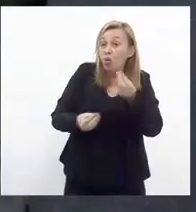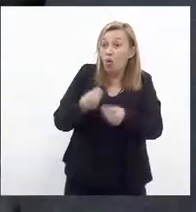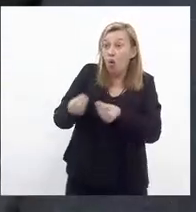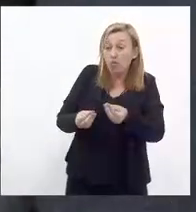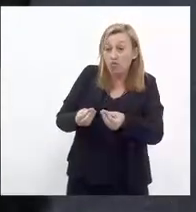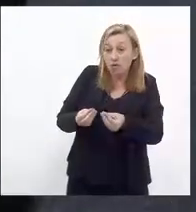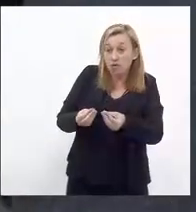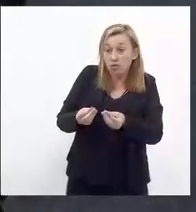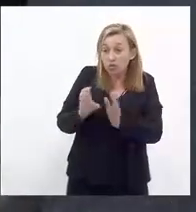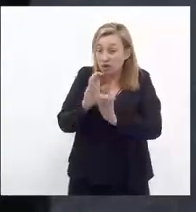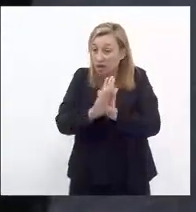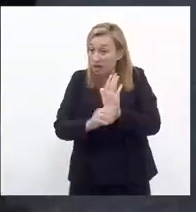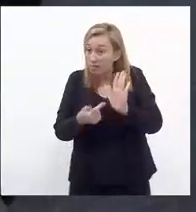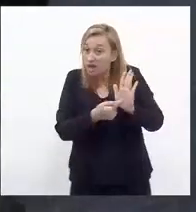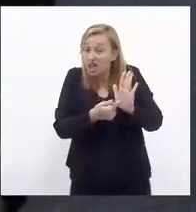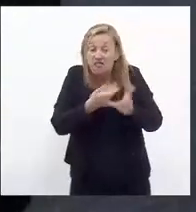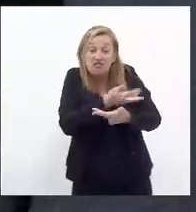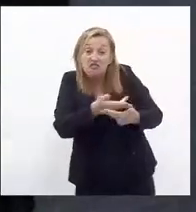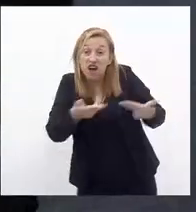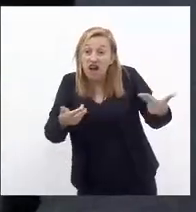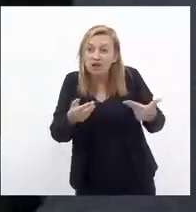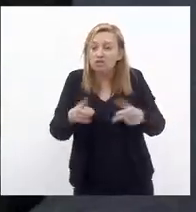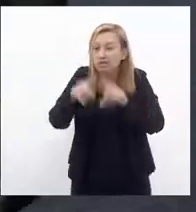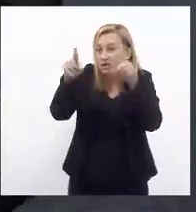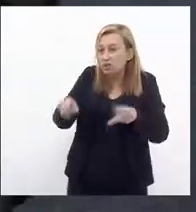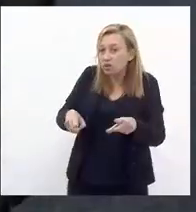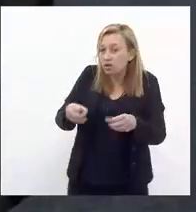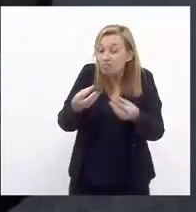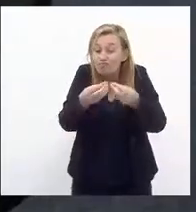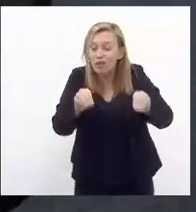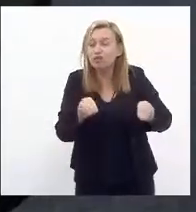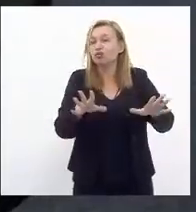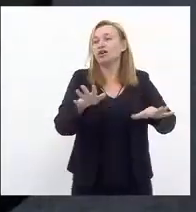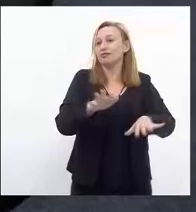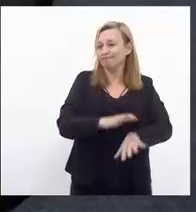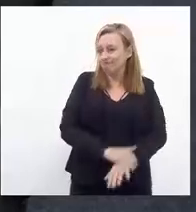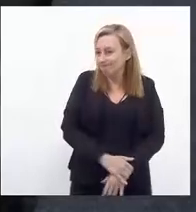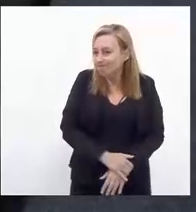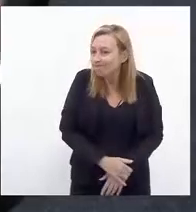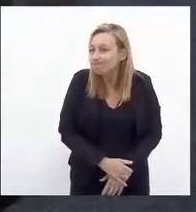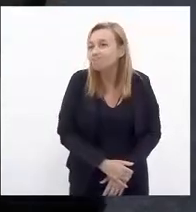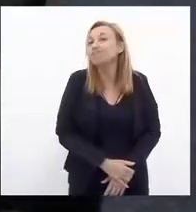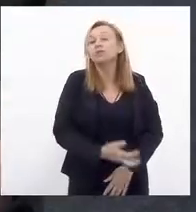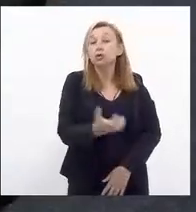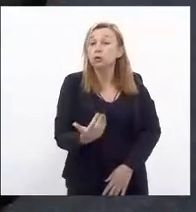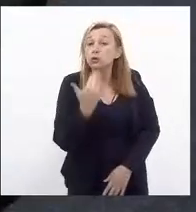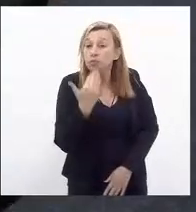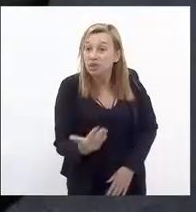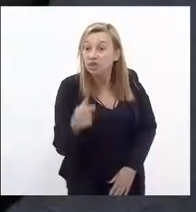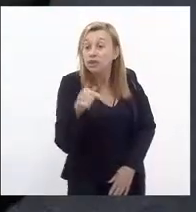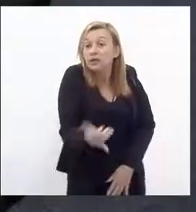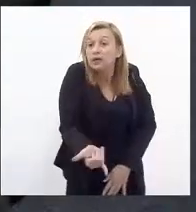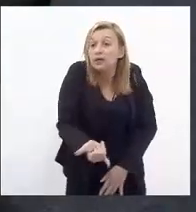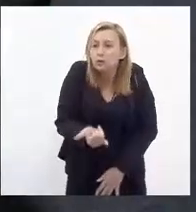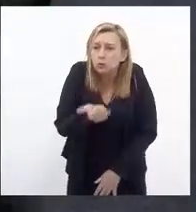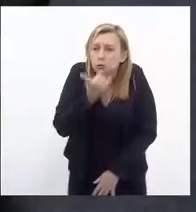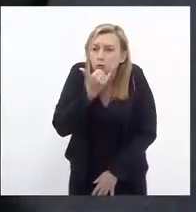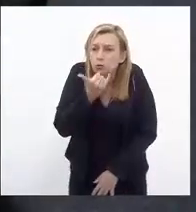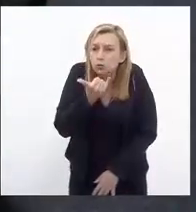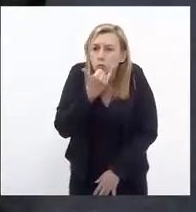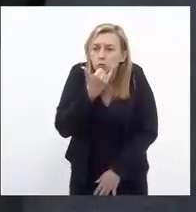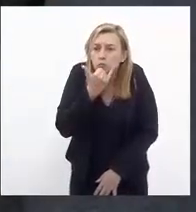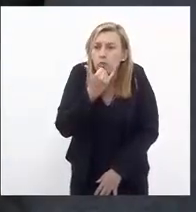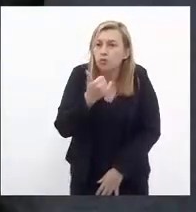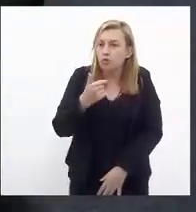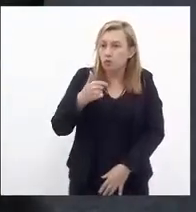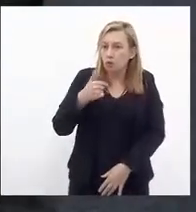está milhares de servidores vão ser prejudicados e eu quero pedir aqui perdão porque